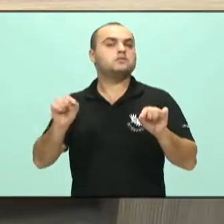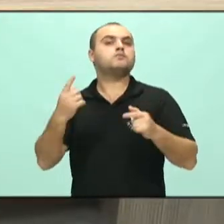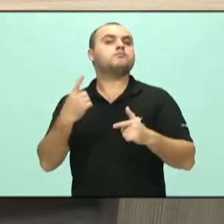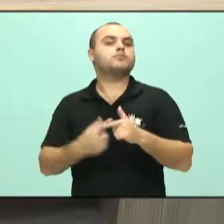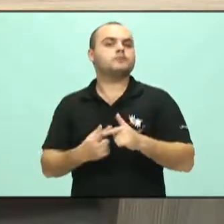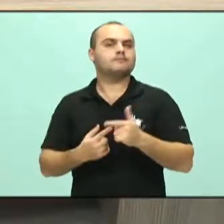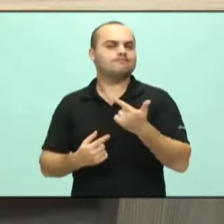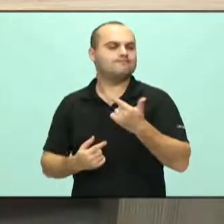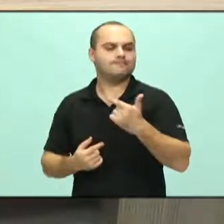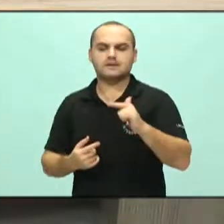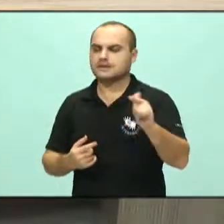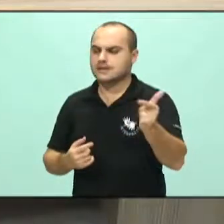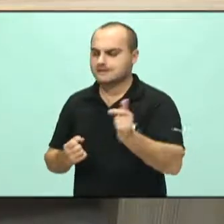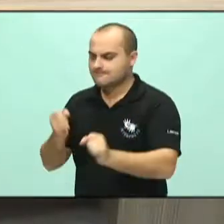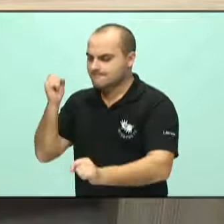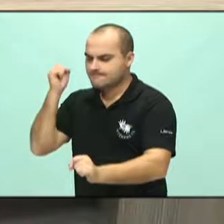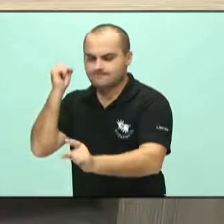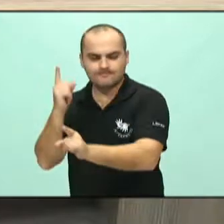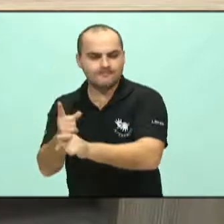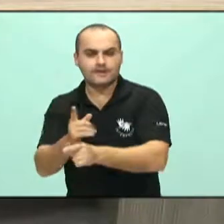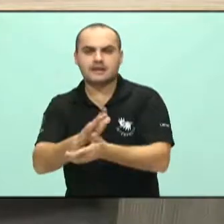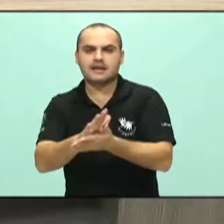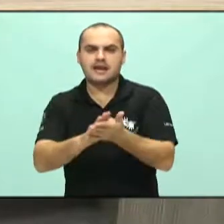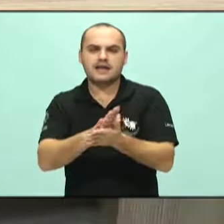têm encontrado essa